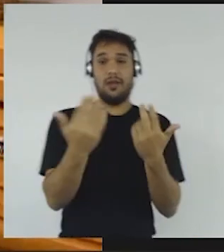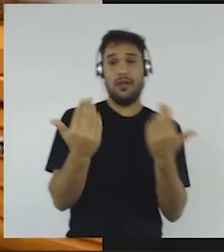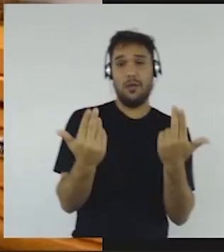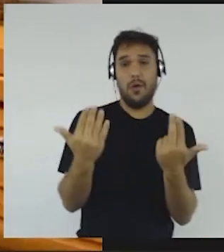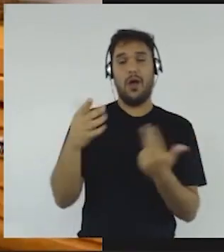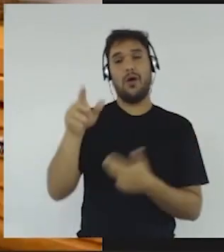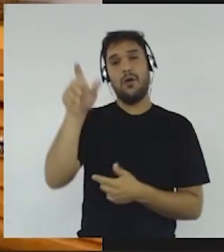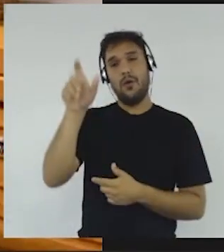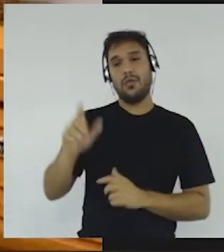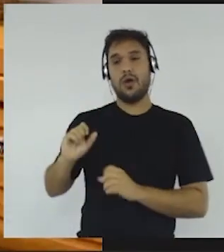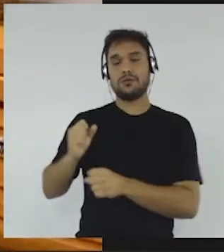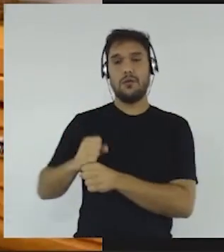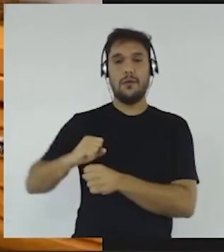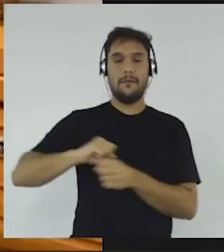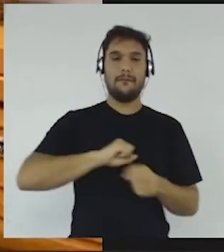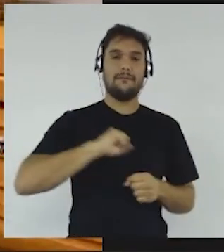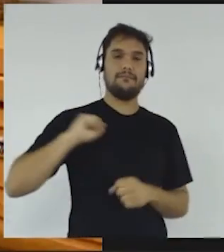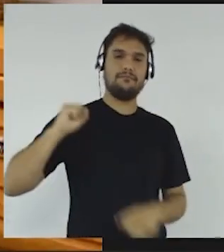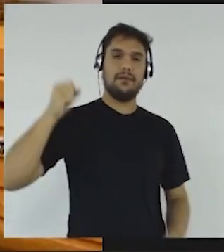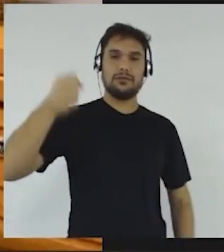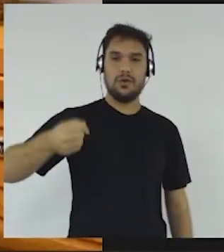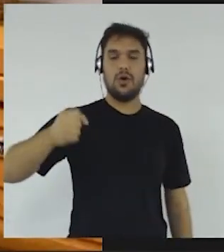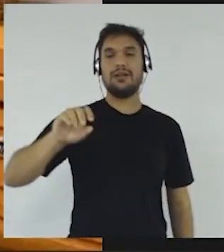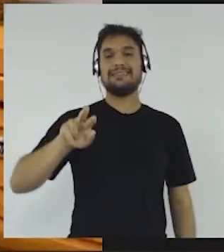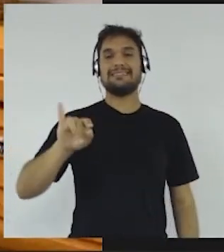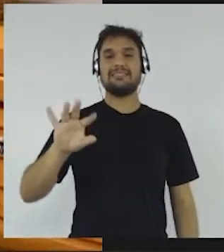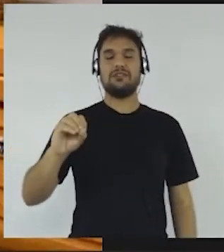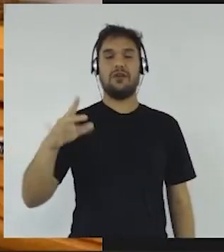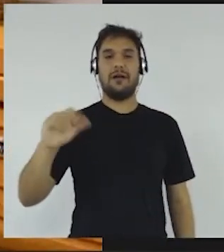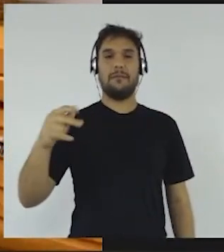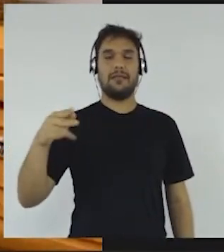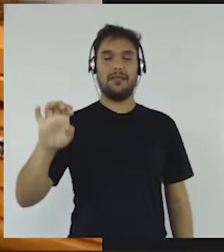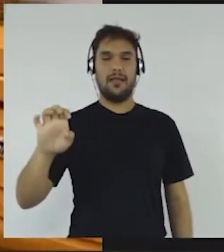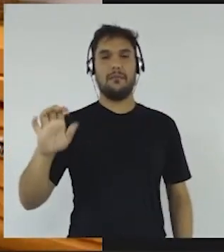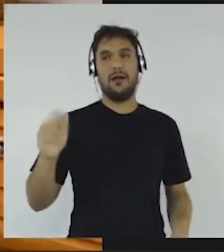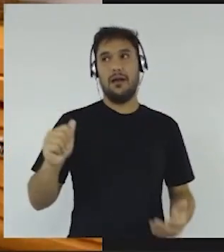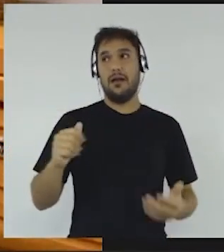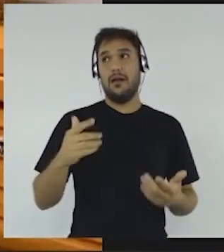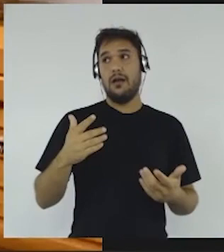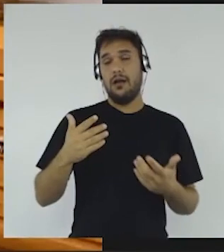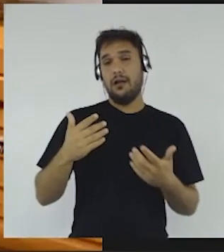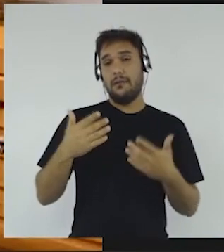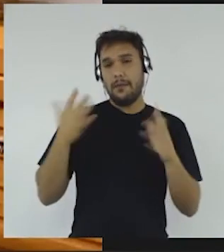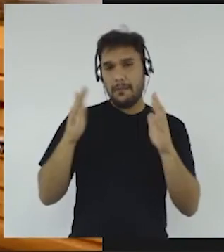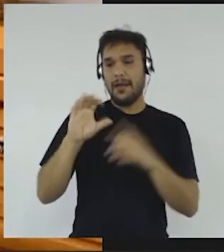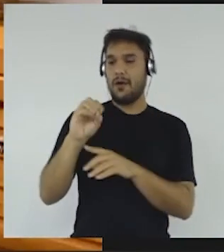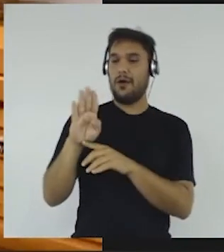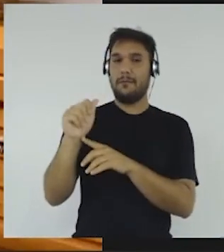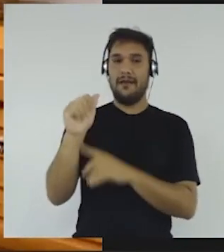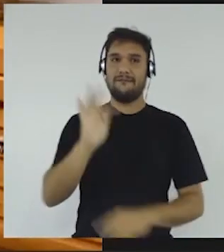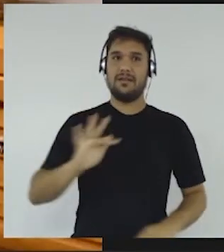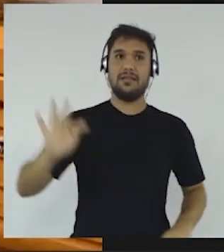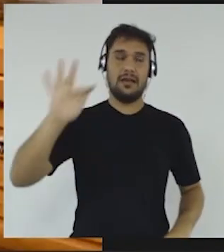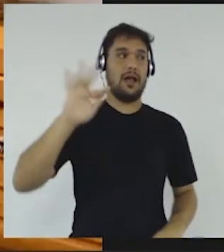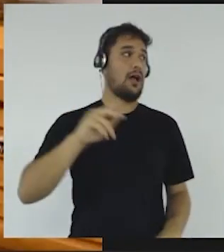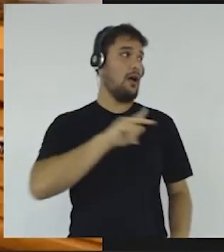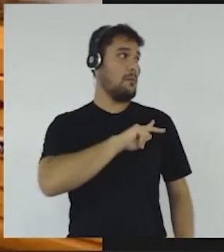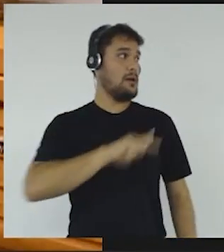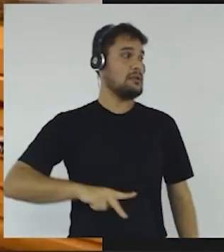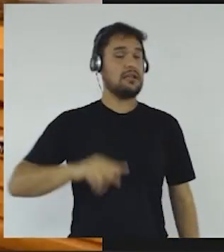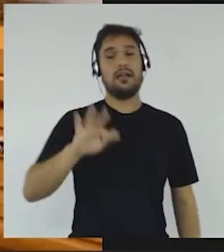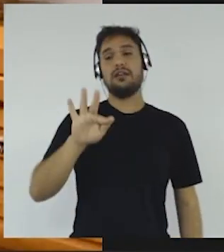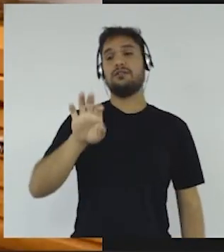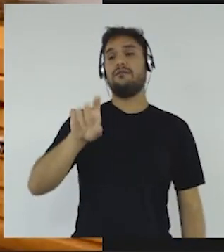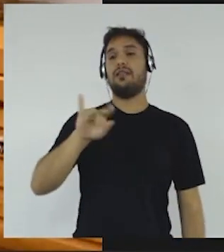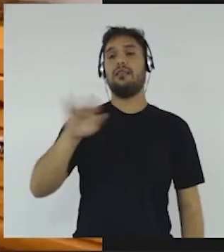nosso mestre inesquecível Silvio Capanema de Souza. Parabéns à OAB Federal, parabéns ao presidente Felipe